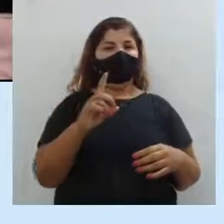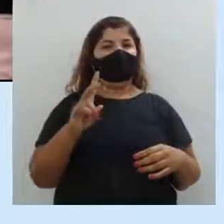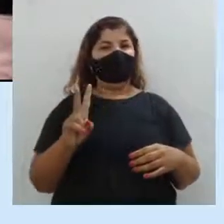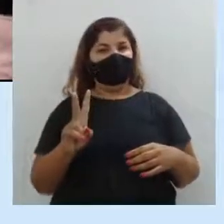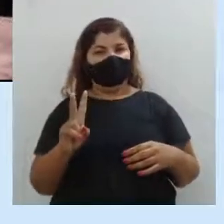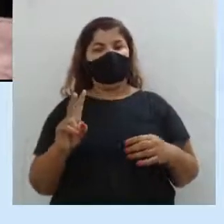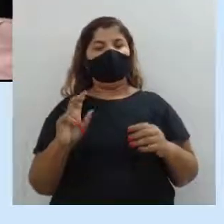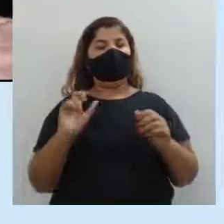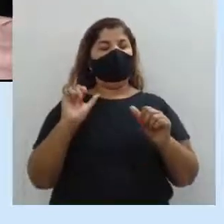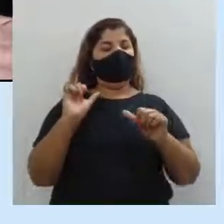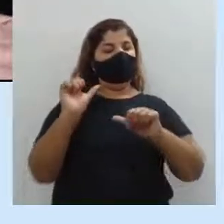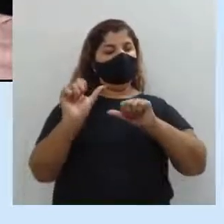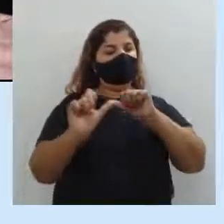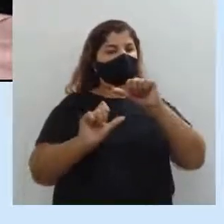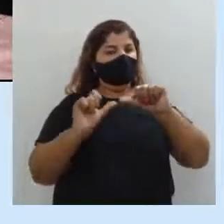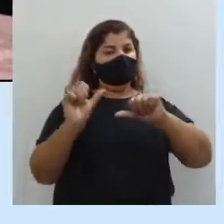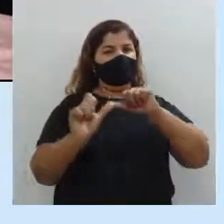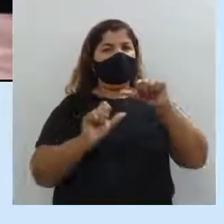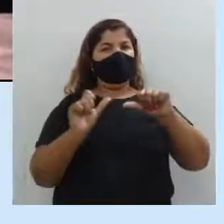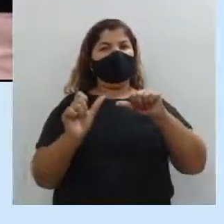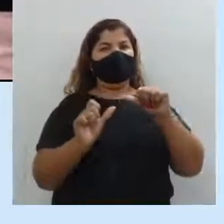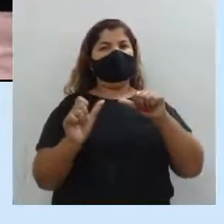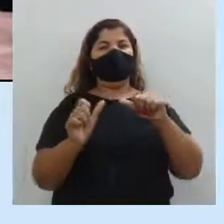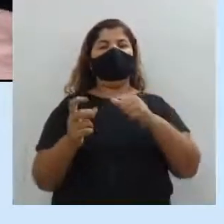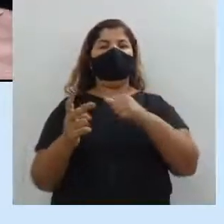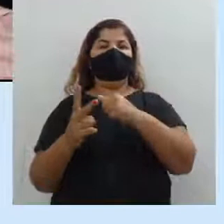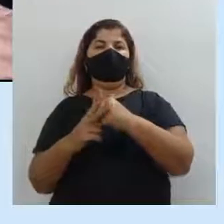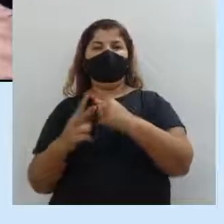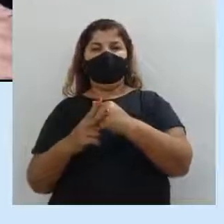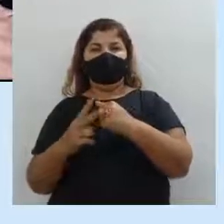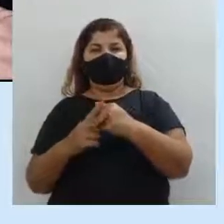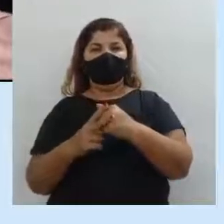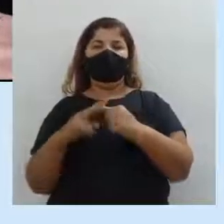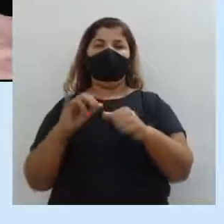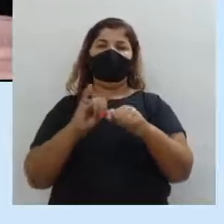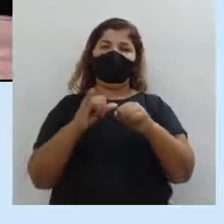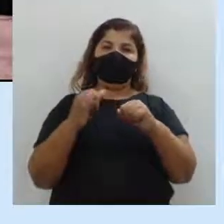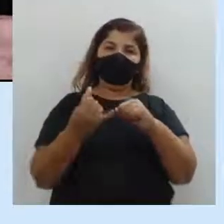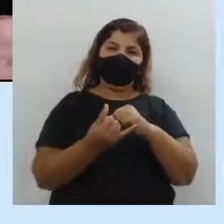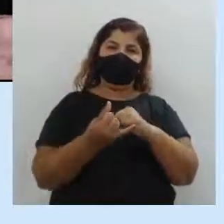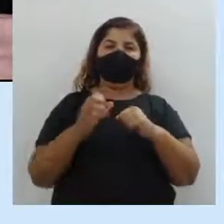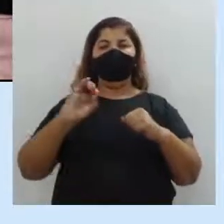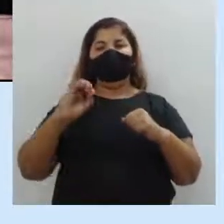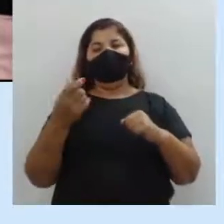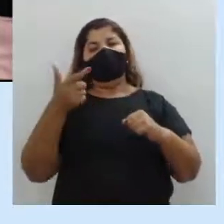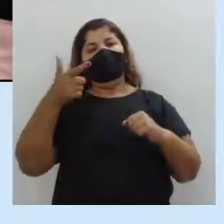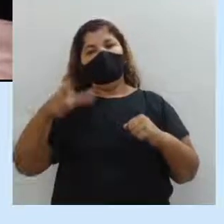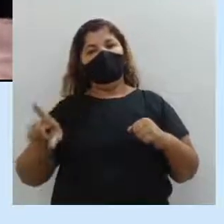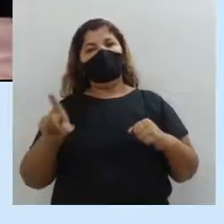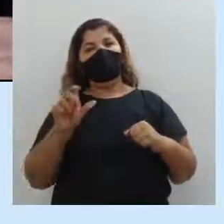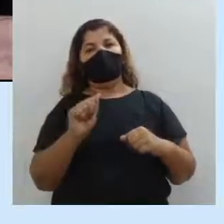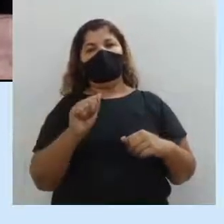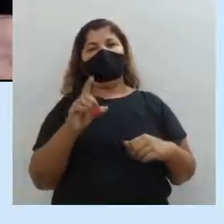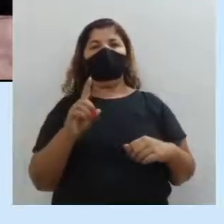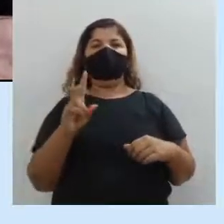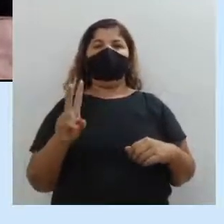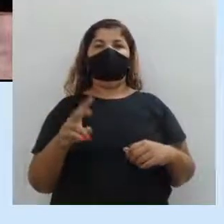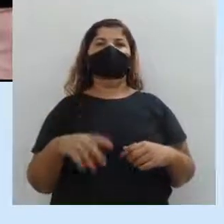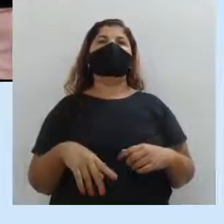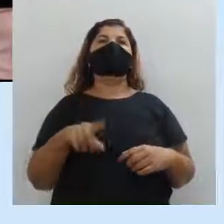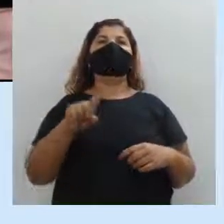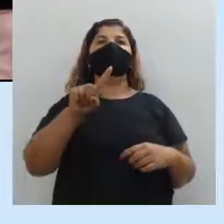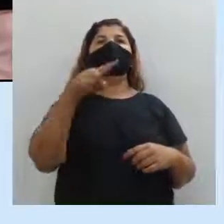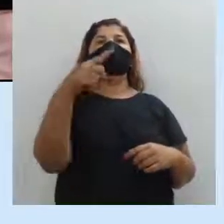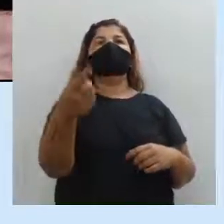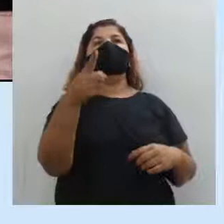ele modifica verbos, adjetivos ou outro advérbio. Aqui eu tenho um exemplo de